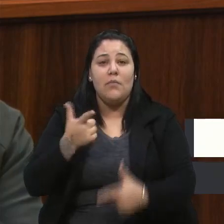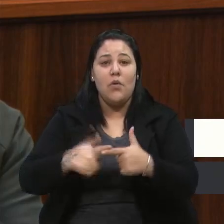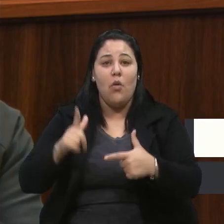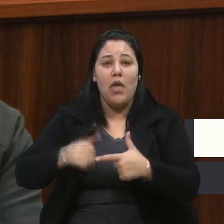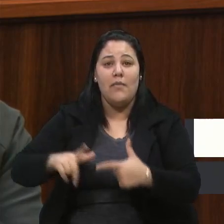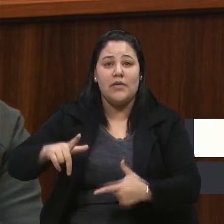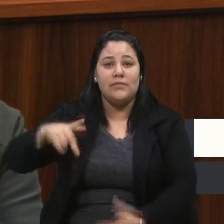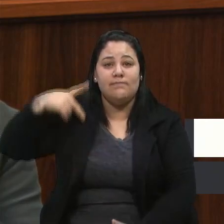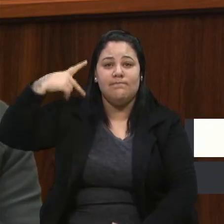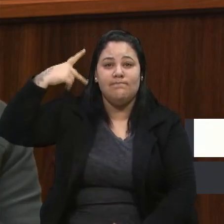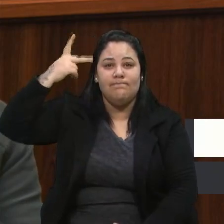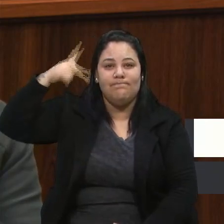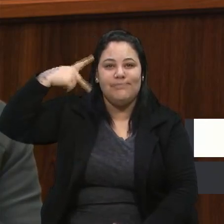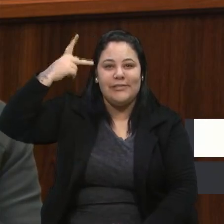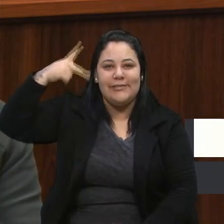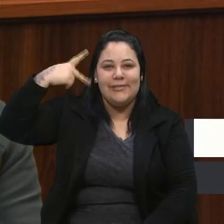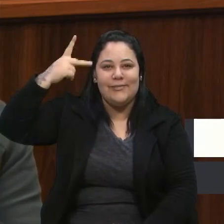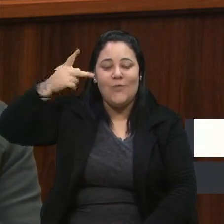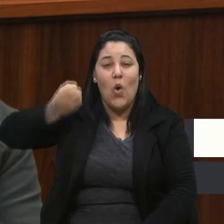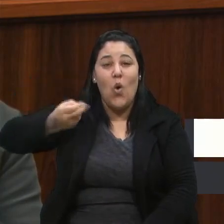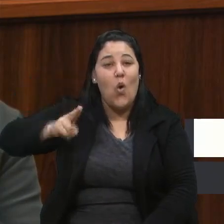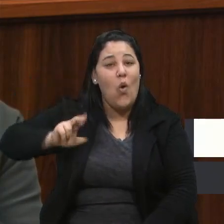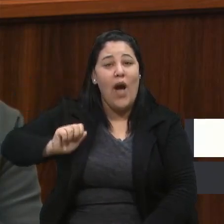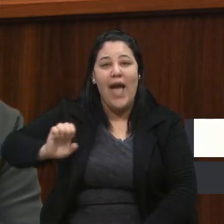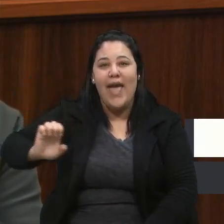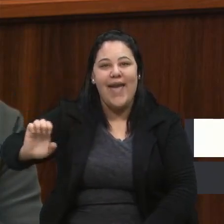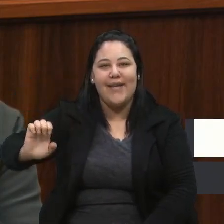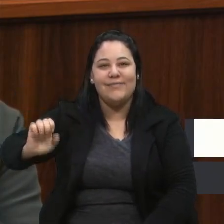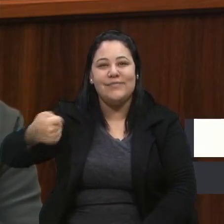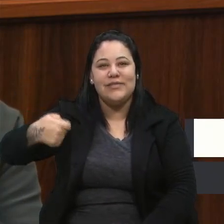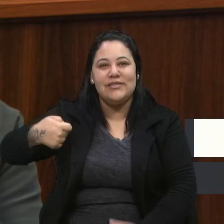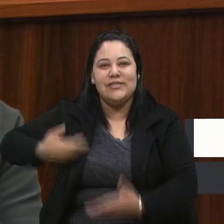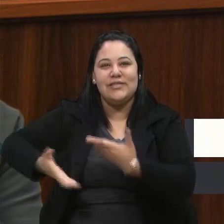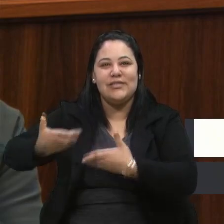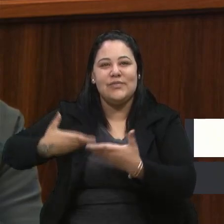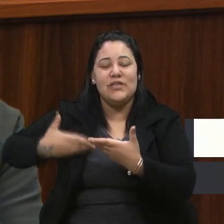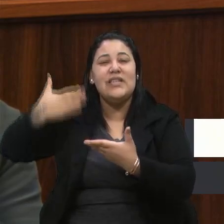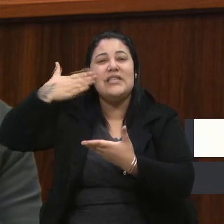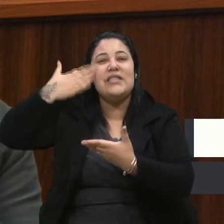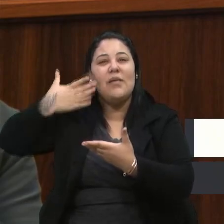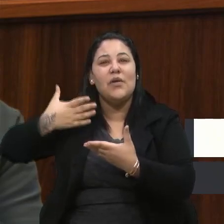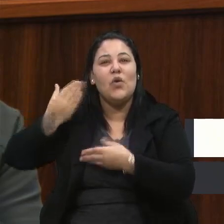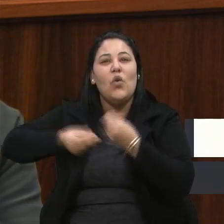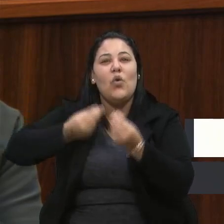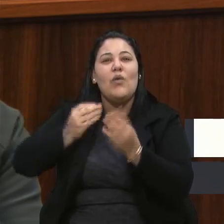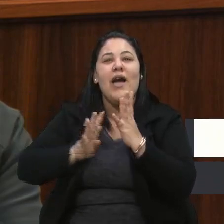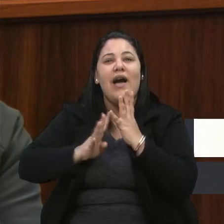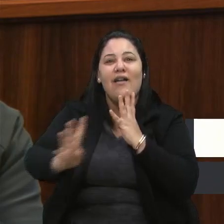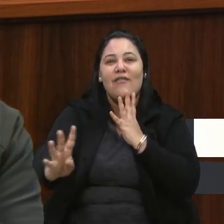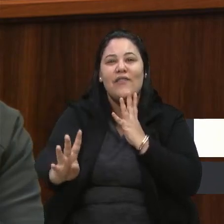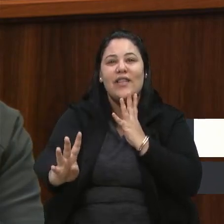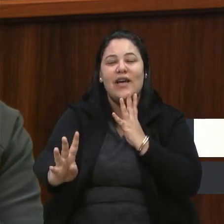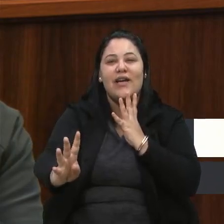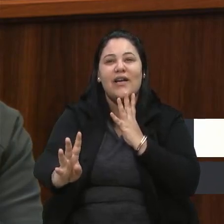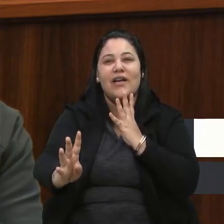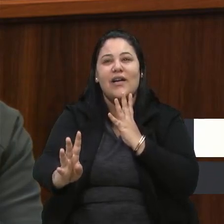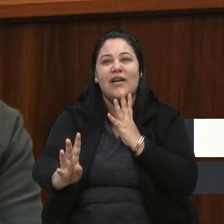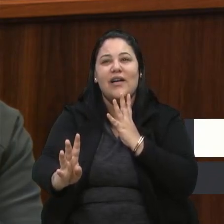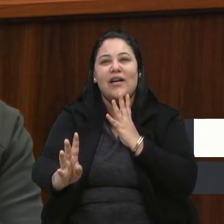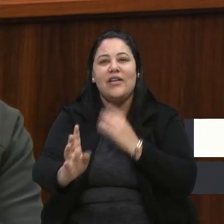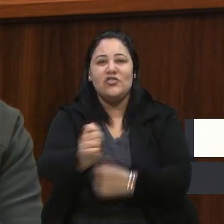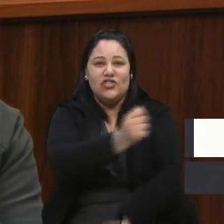psiquiátricos, ou estudante do AE. Sabe quanto está a fila de estudantes sendo encaminhado